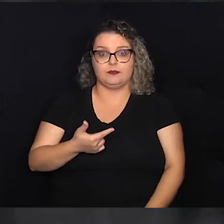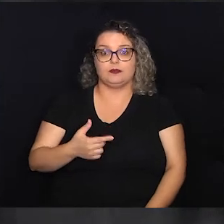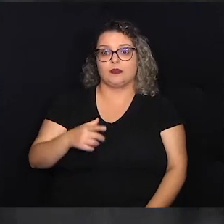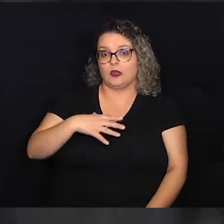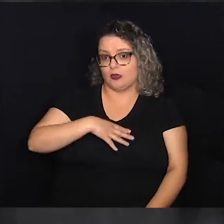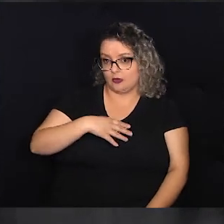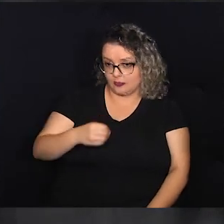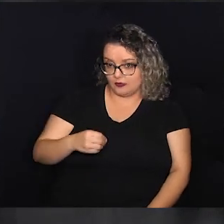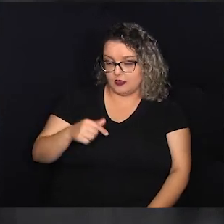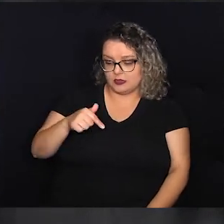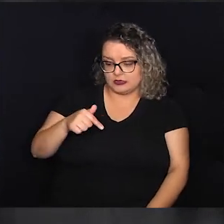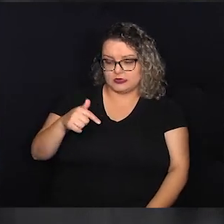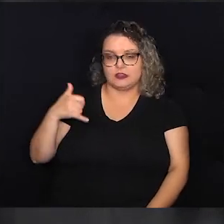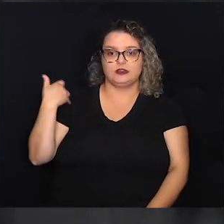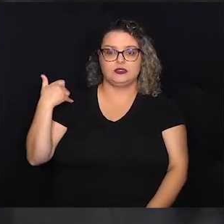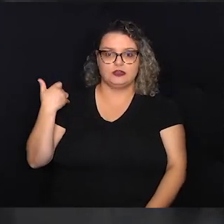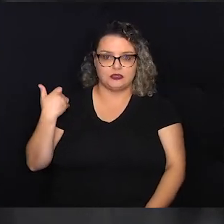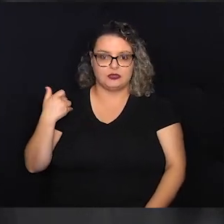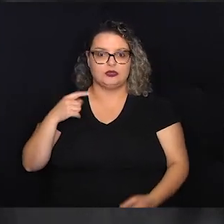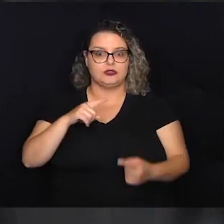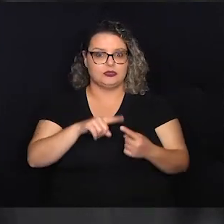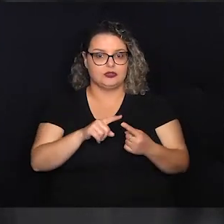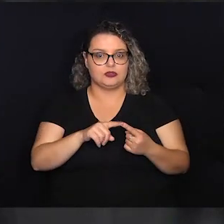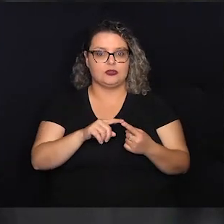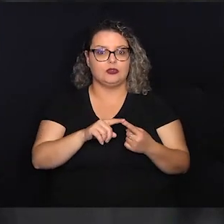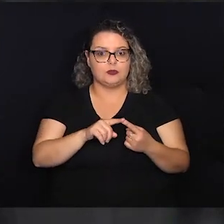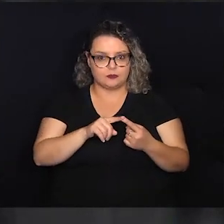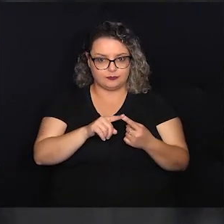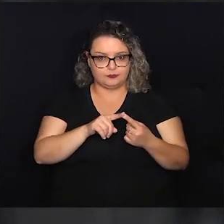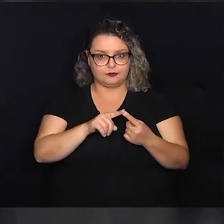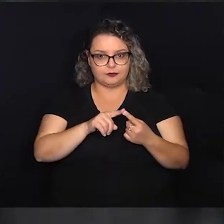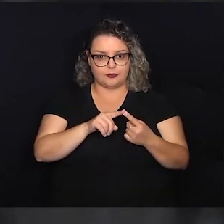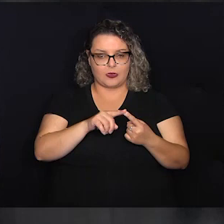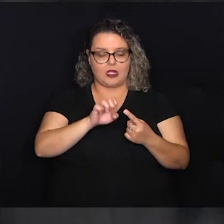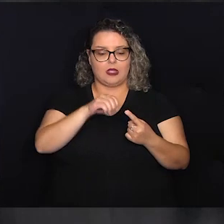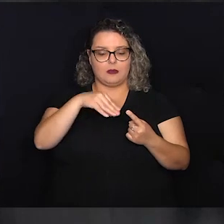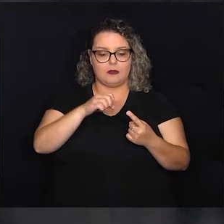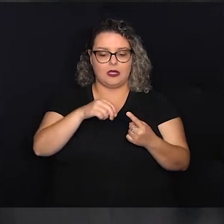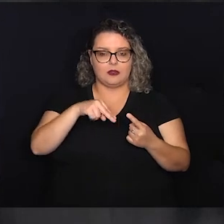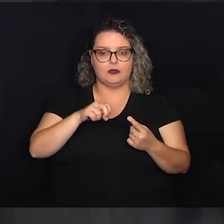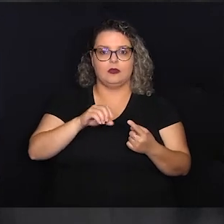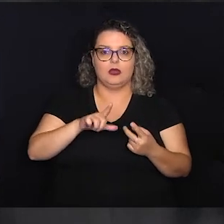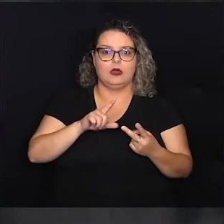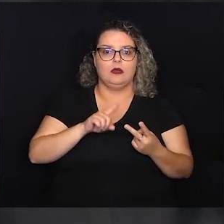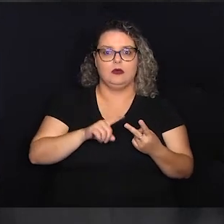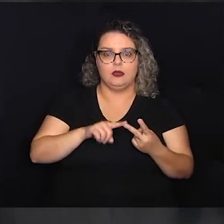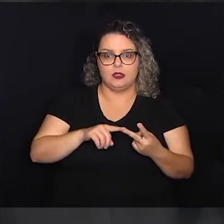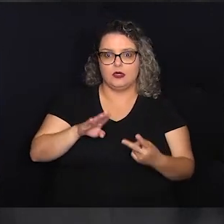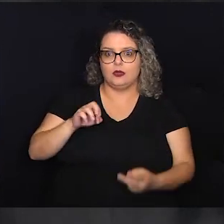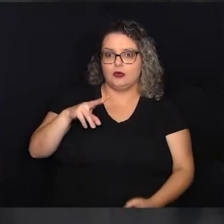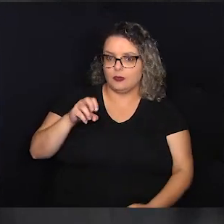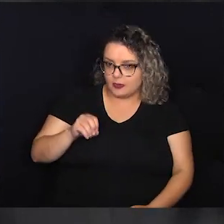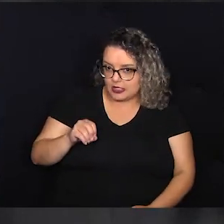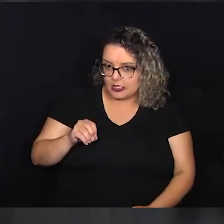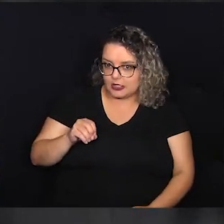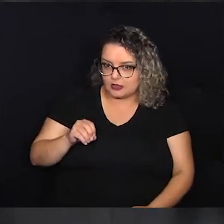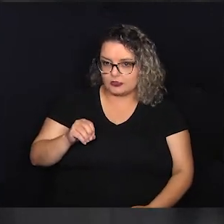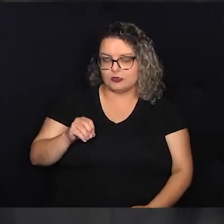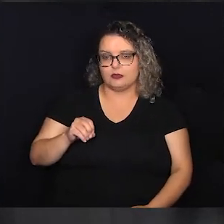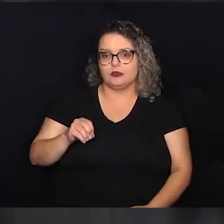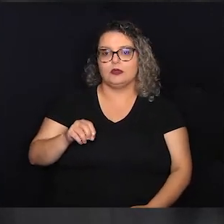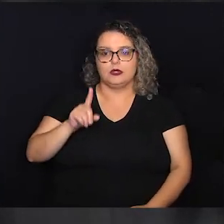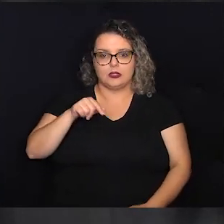é o Emanuel, e o Breno, de 3 anos e meio, autista. O testemunho dessa mulher como mãe, que eu quero